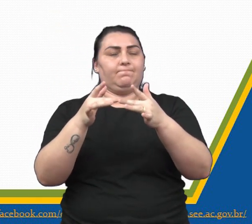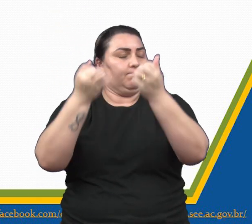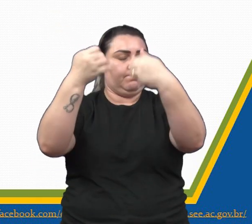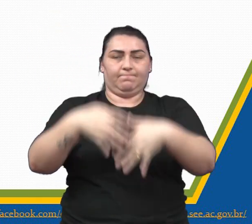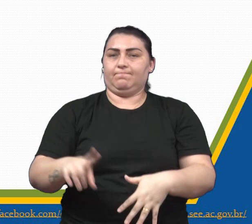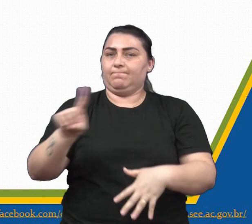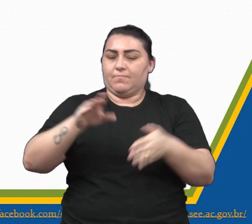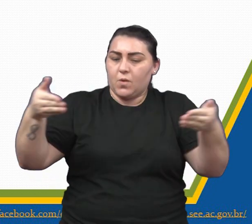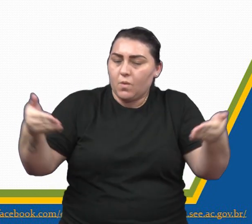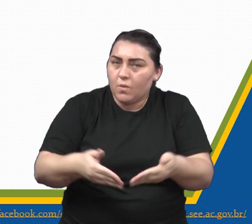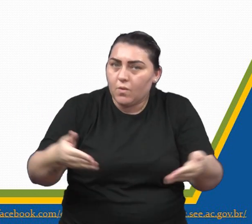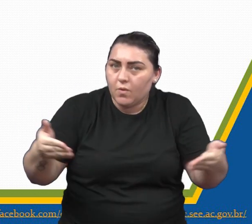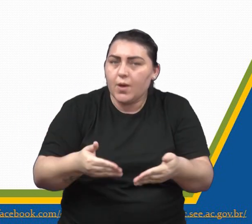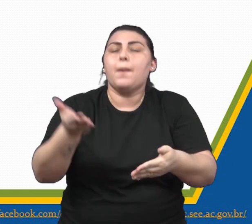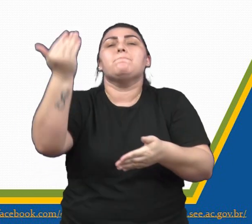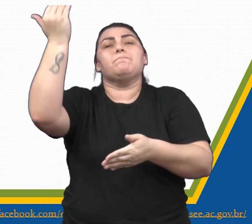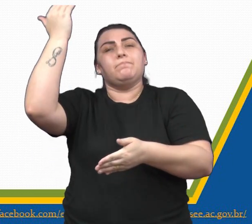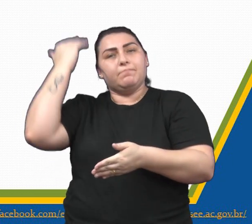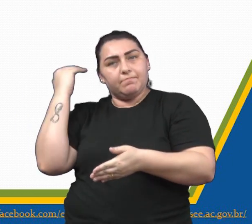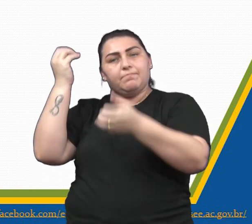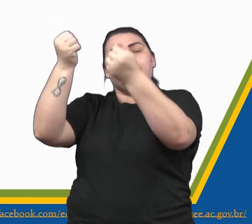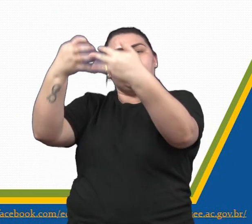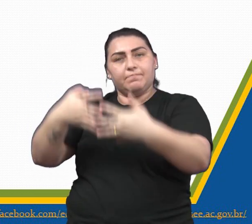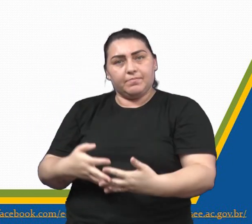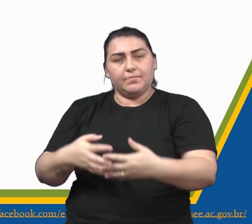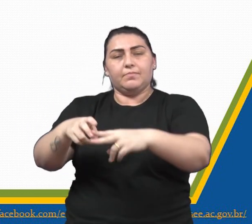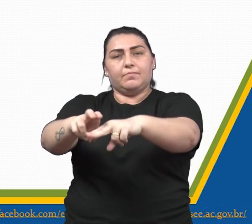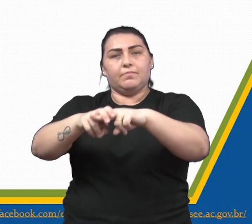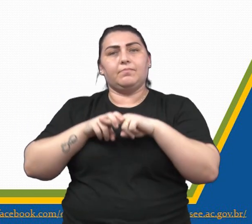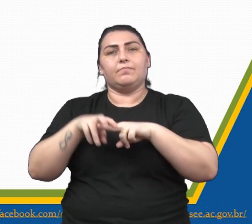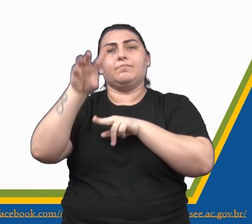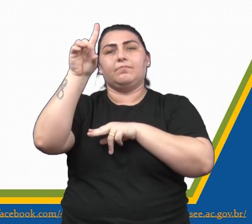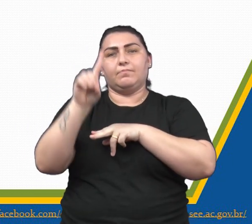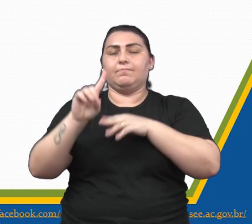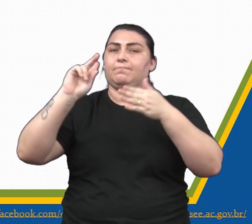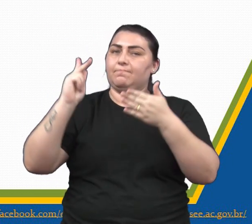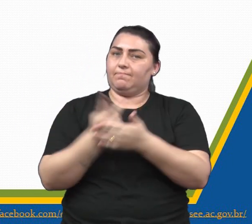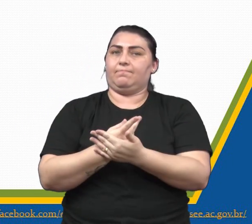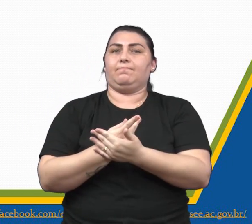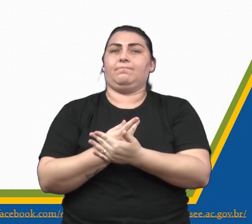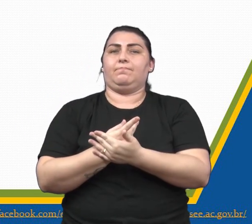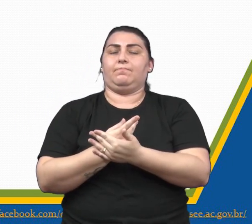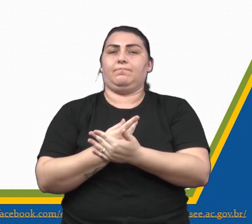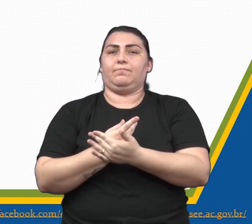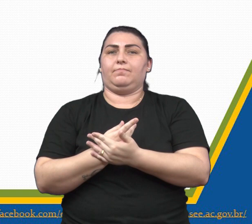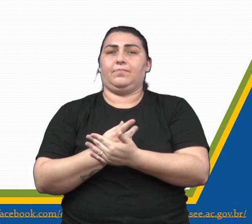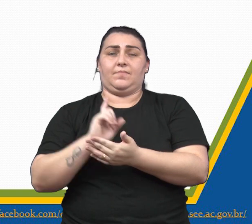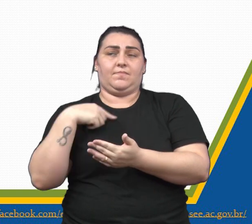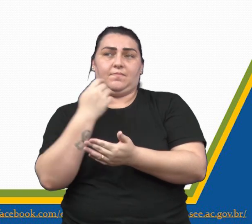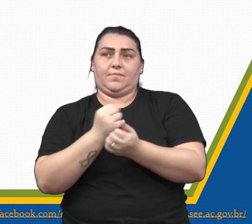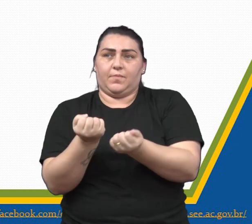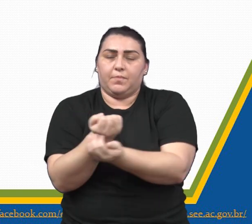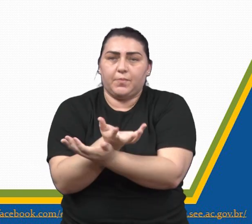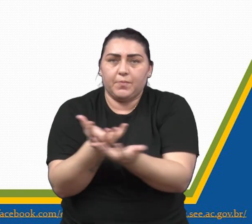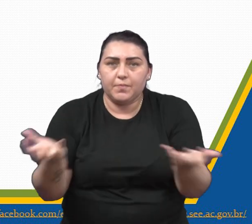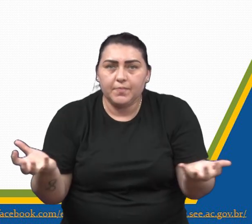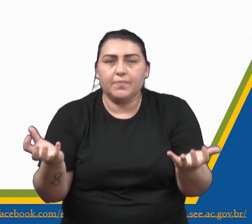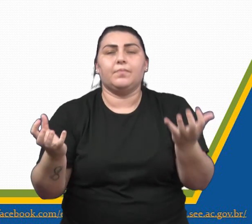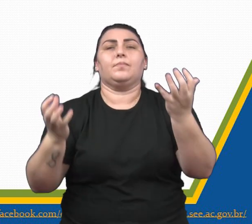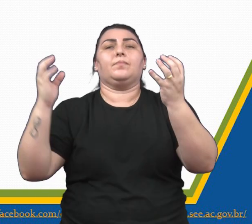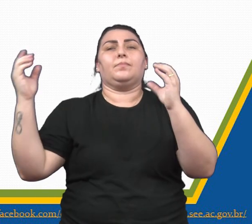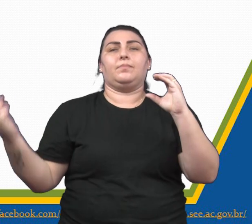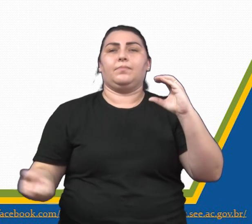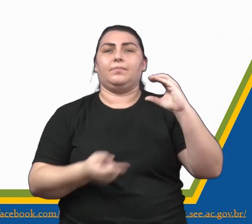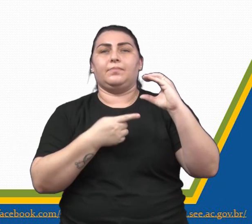fatos atuais, e sim fatos passados. Por isso que a alternativa D está incorreta. Nosso gabarito é a alternativa